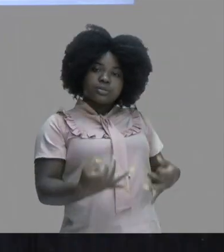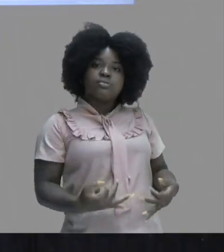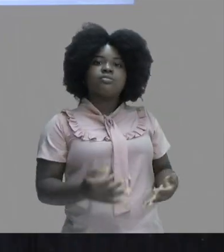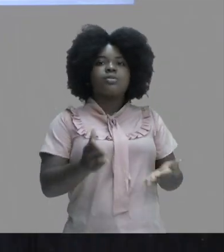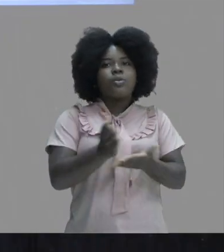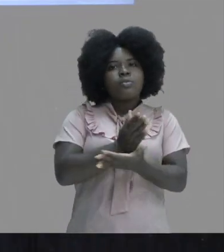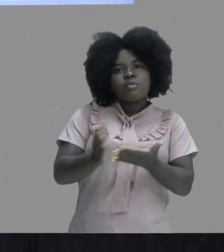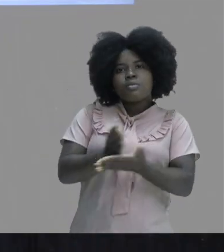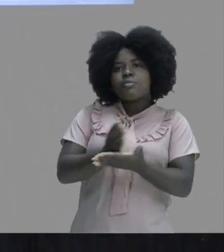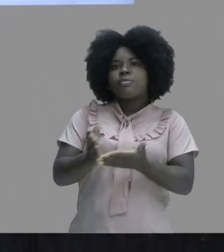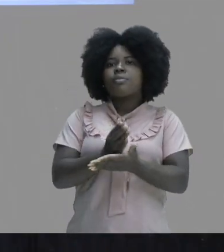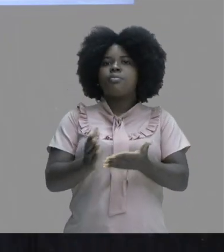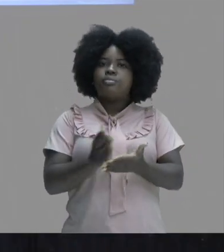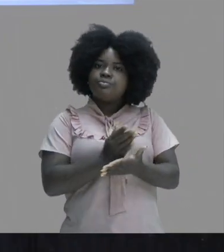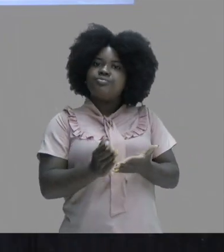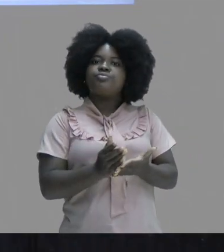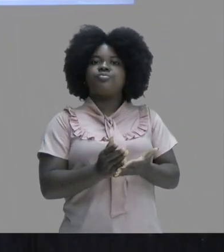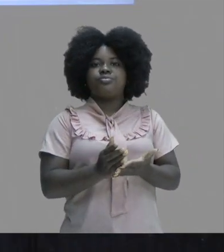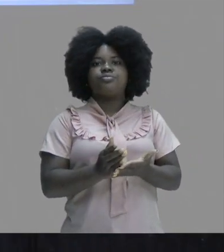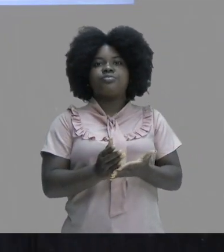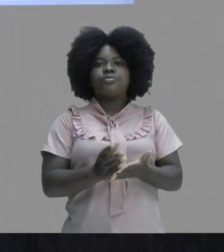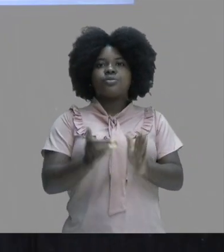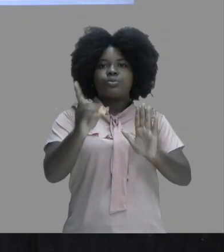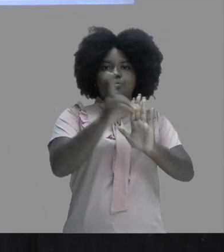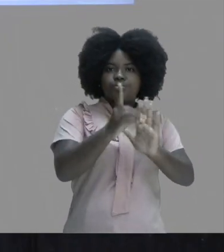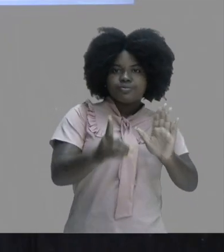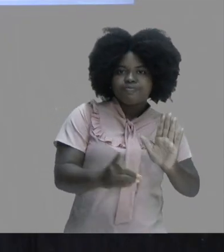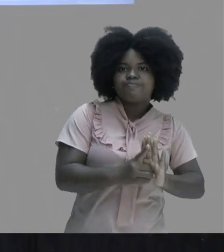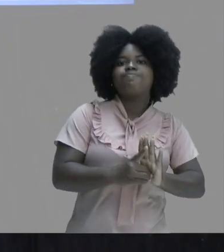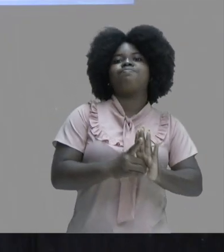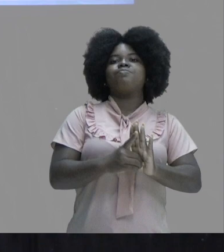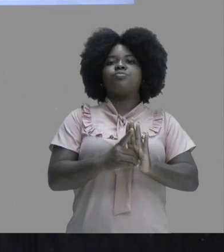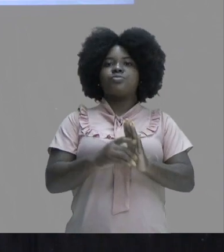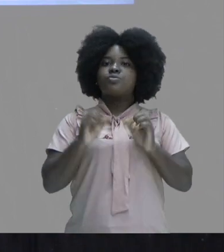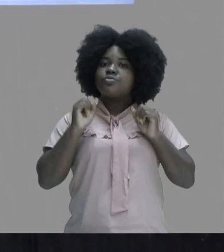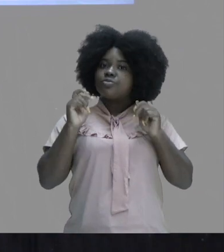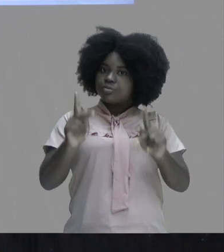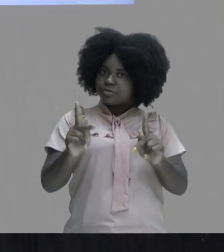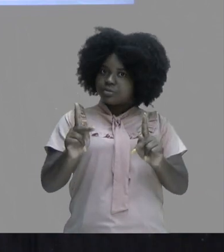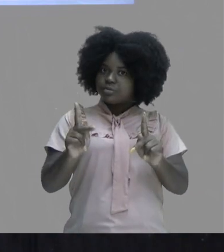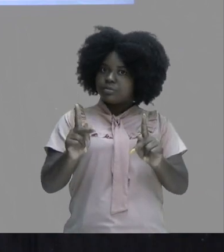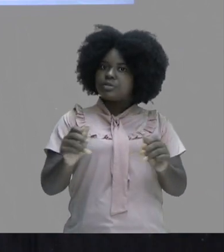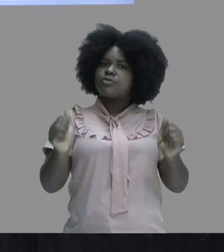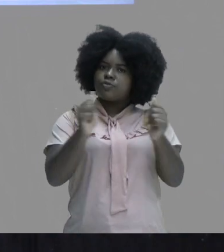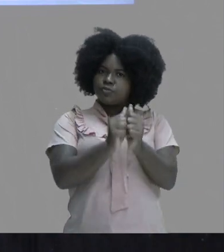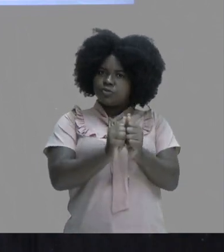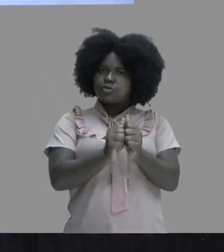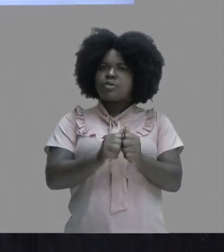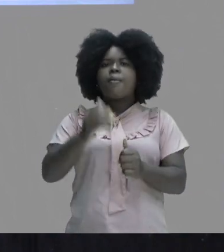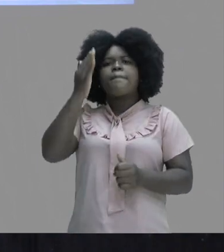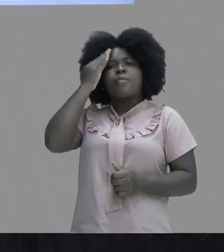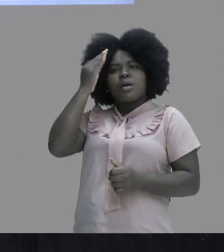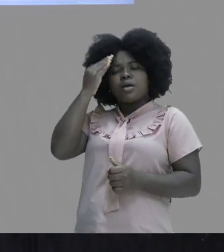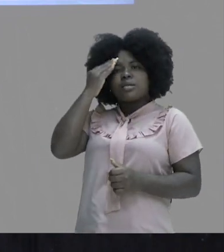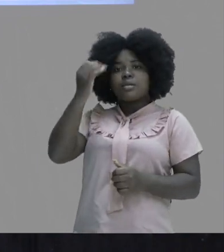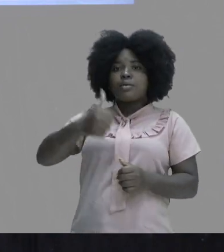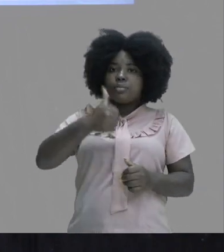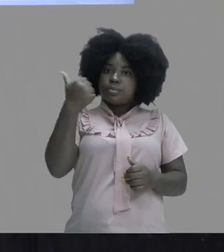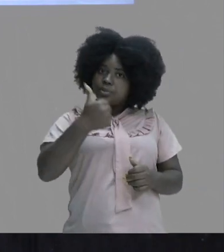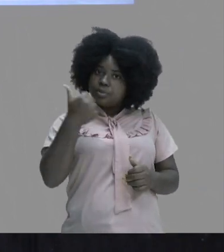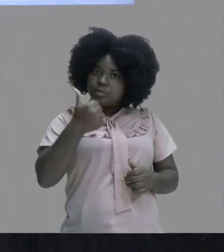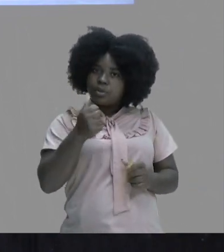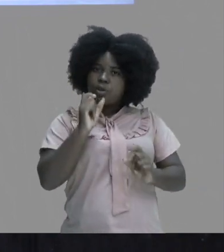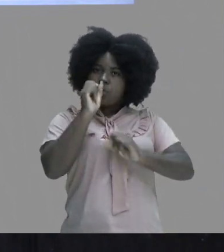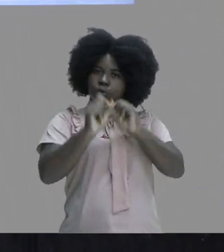importantes dessa declaração no último tópico. Beleza? Então vem junto comigo para a gente entender primeiro o que é